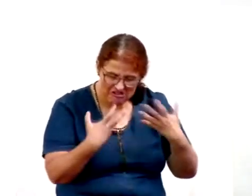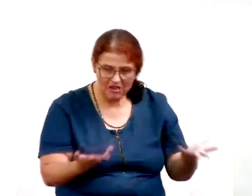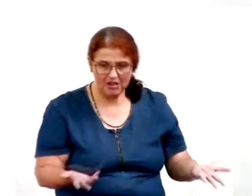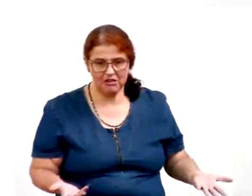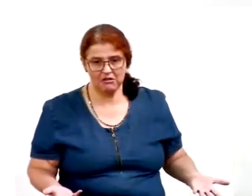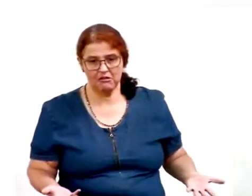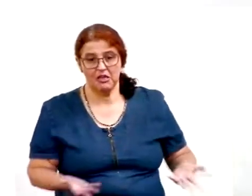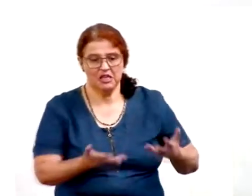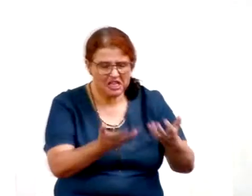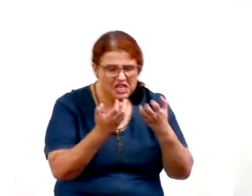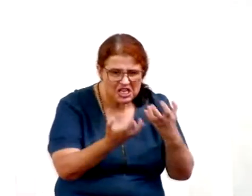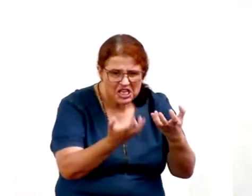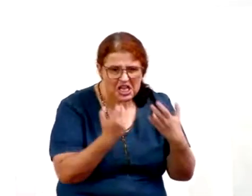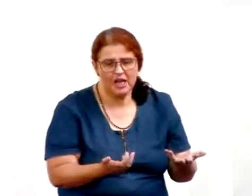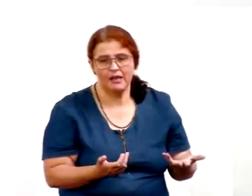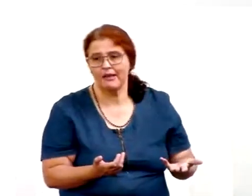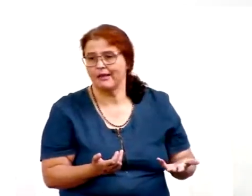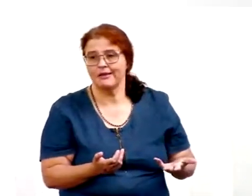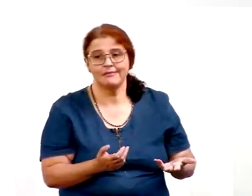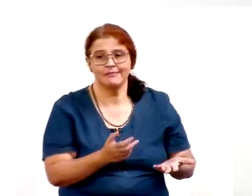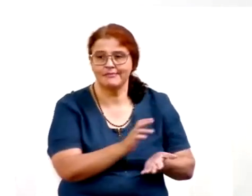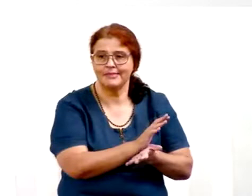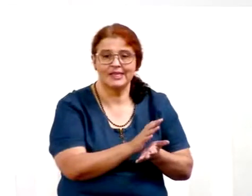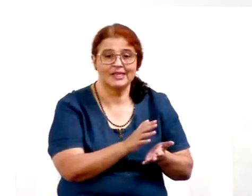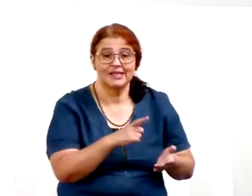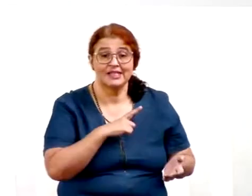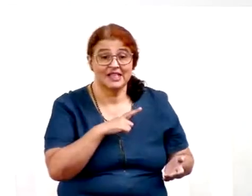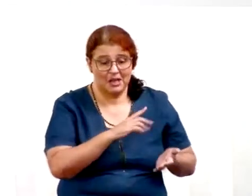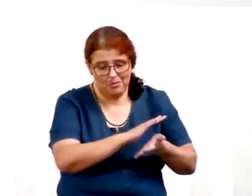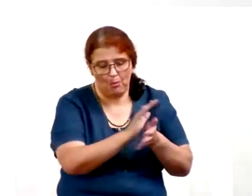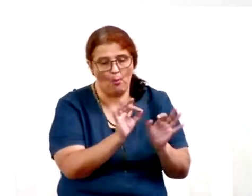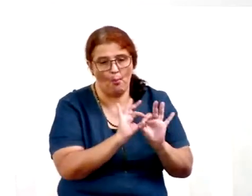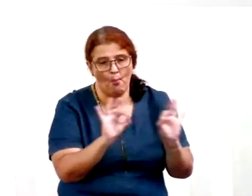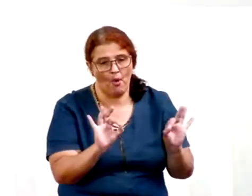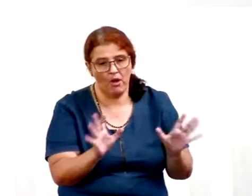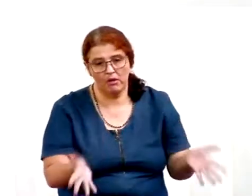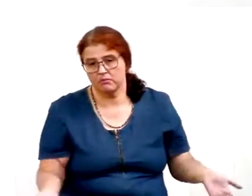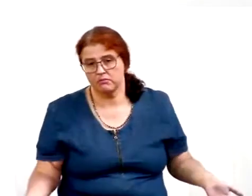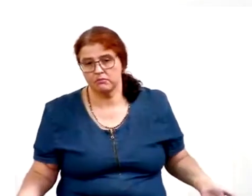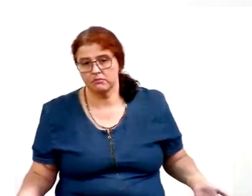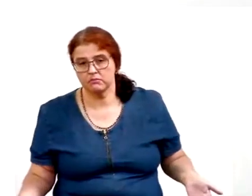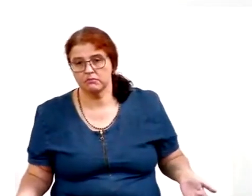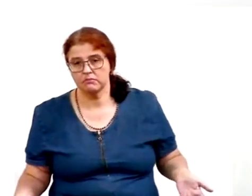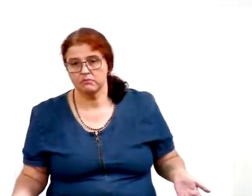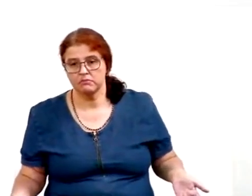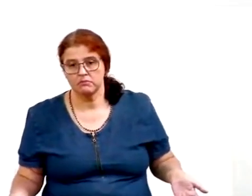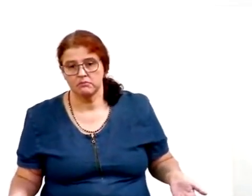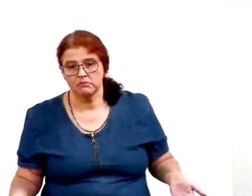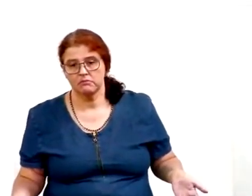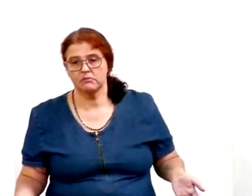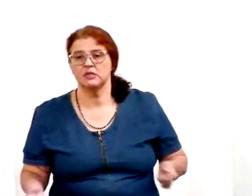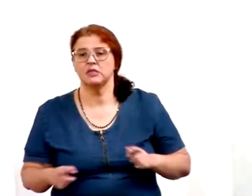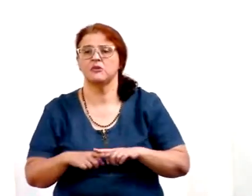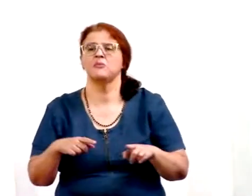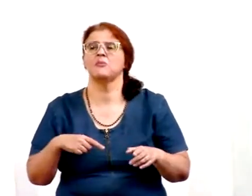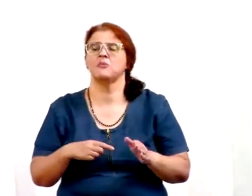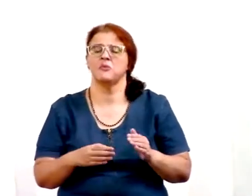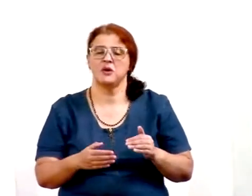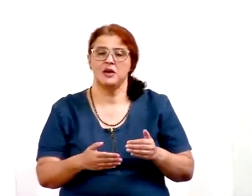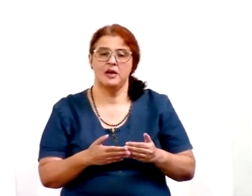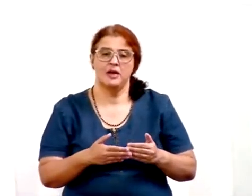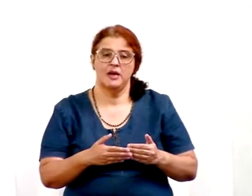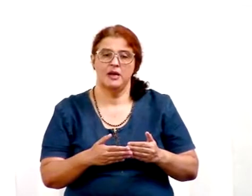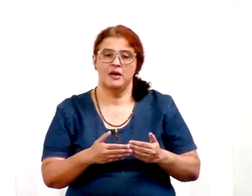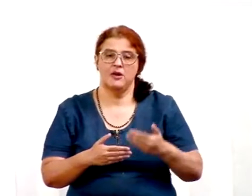Tiago está mostrando aqui o coração do problema, que está por trás das brigas, das contendas que